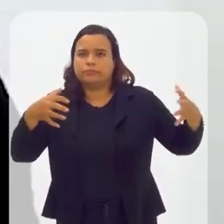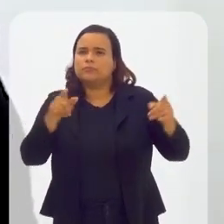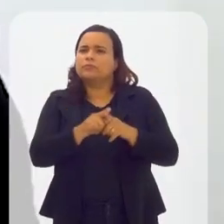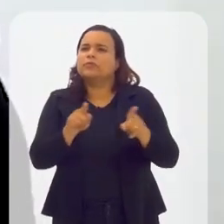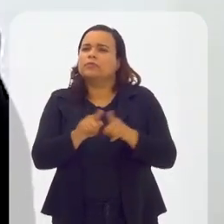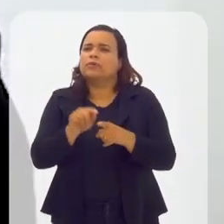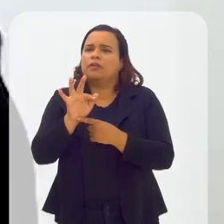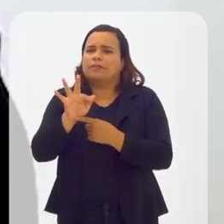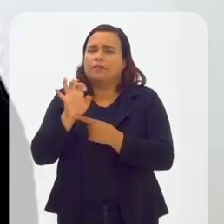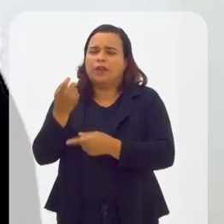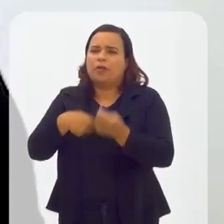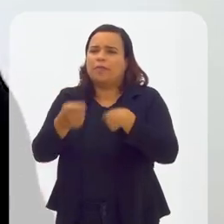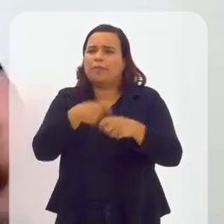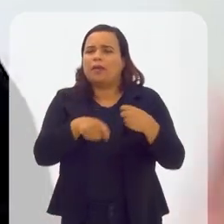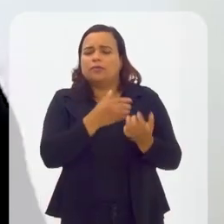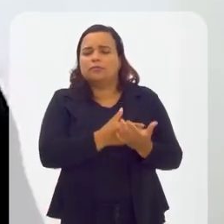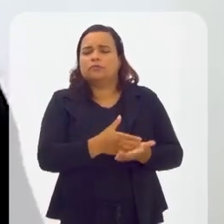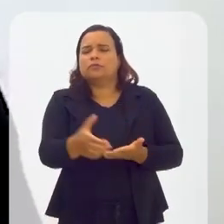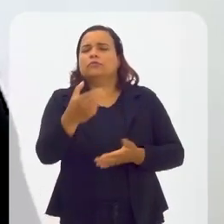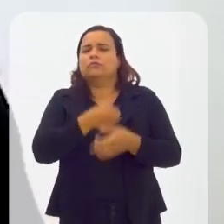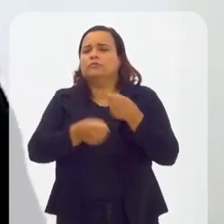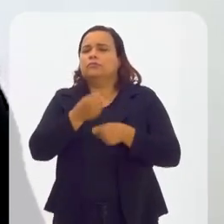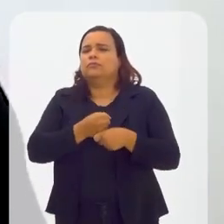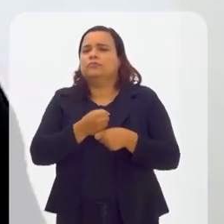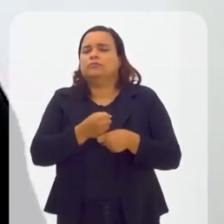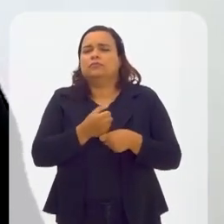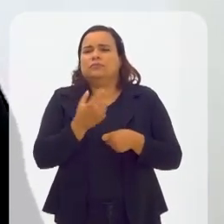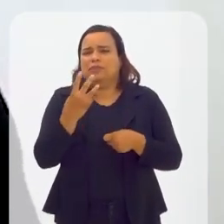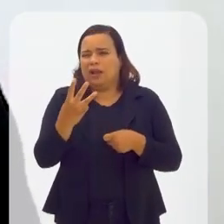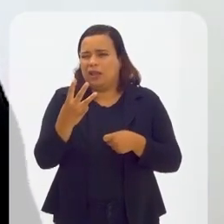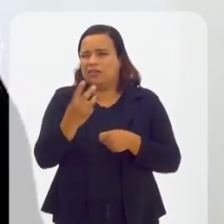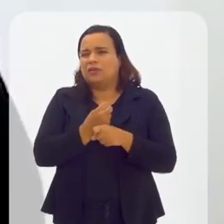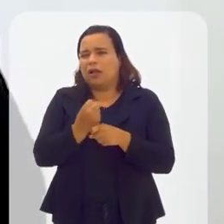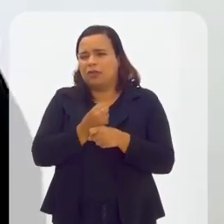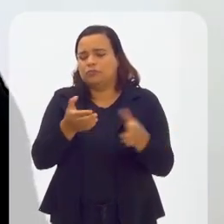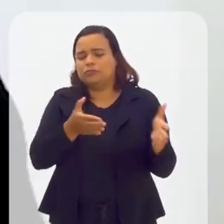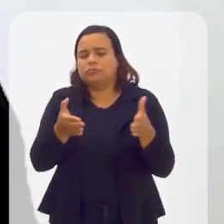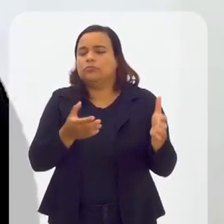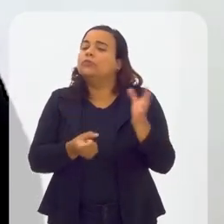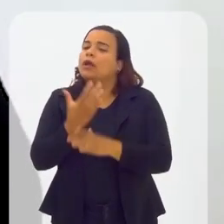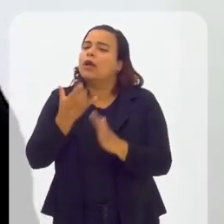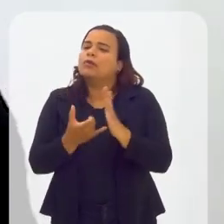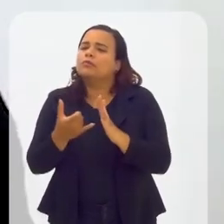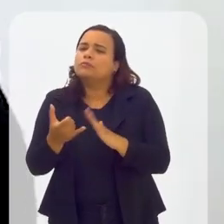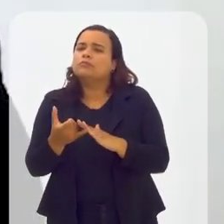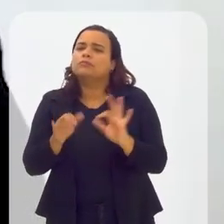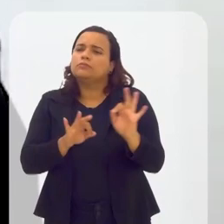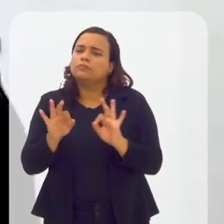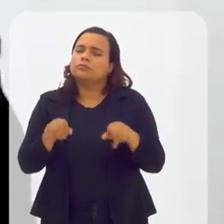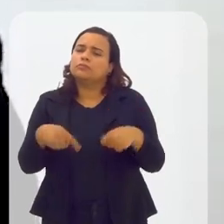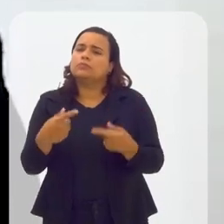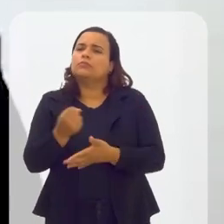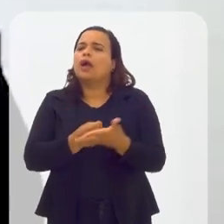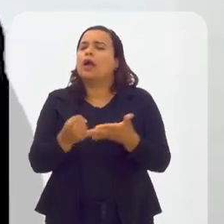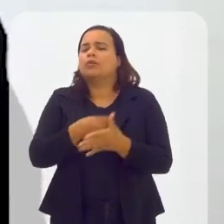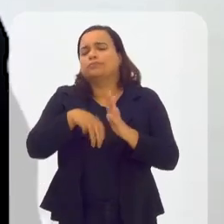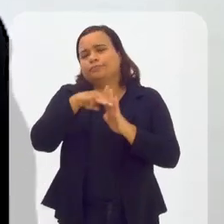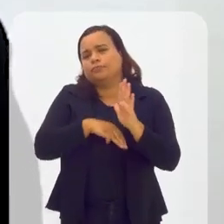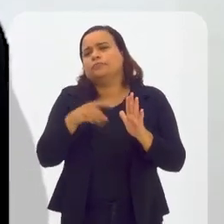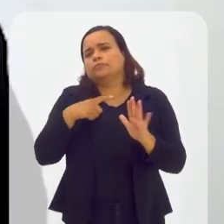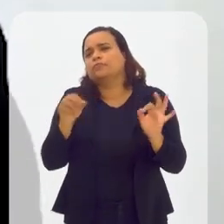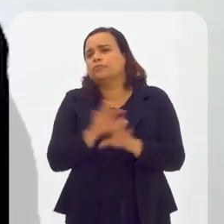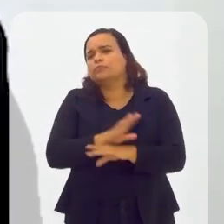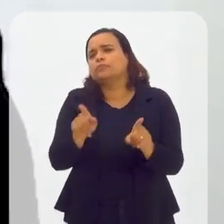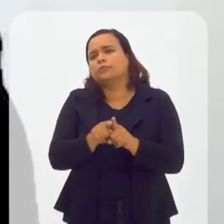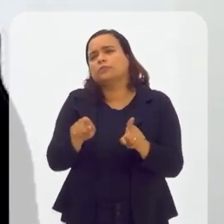estado de uma maneira ampla, e a Fecomércio começou nos últimos 3 anos também começou a criar um instituto dela, começou a ter